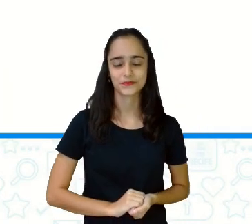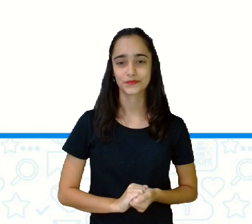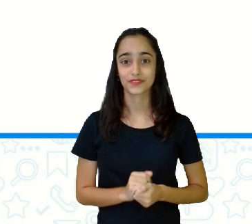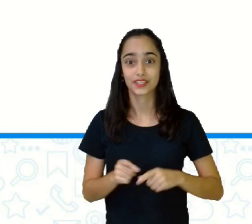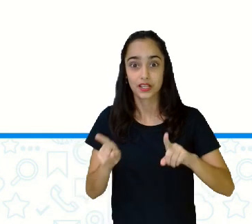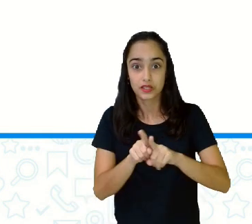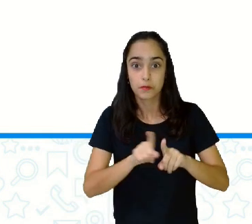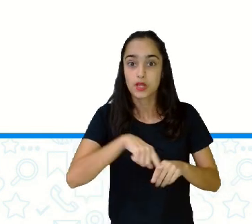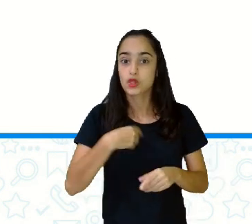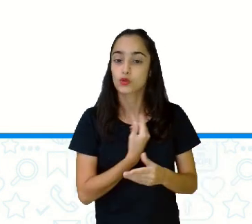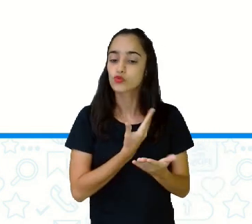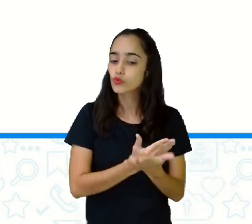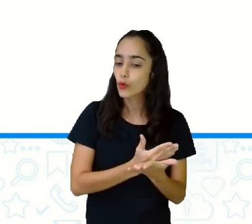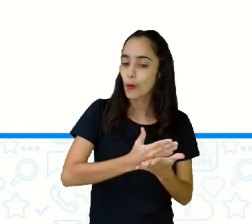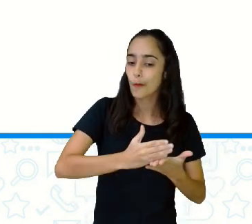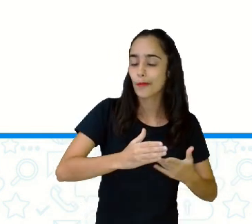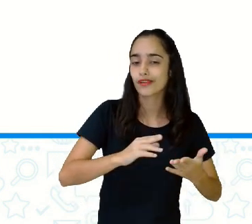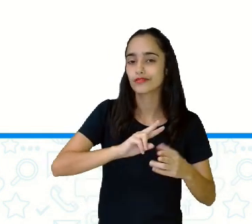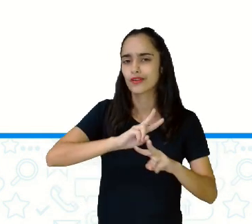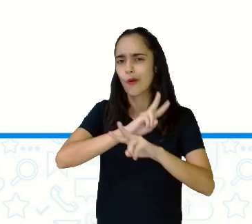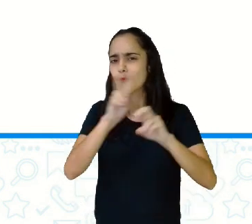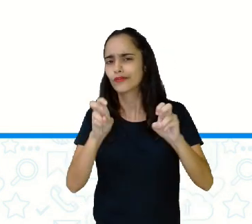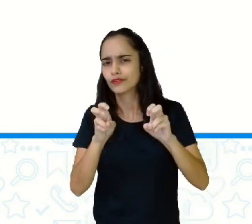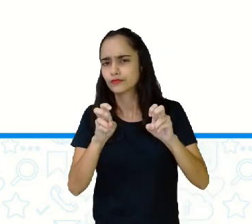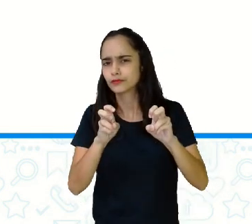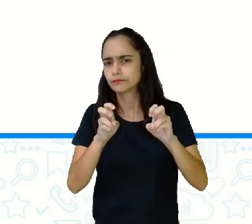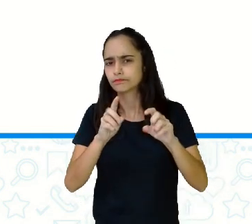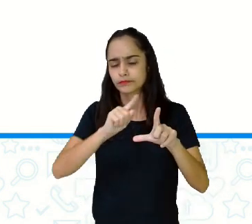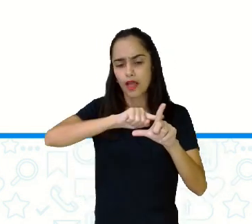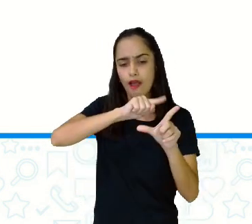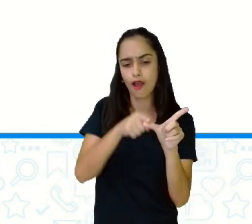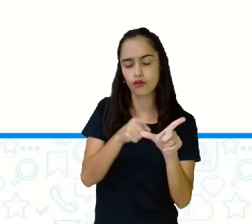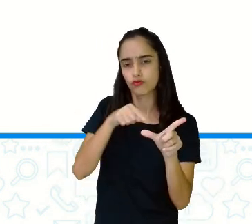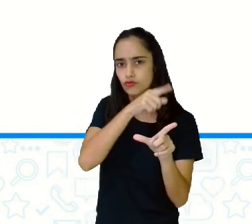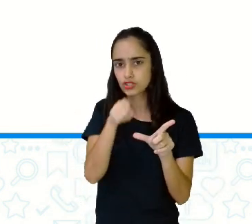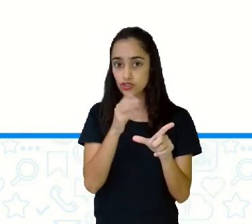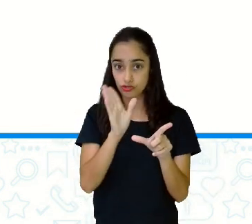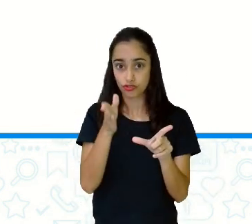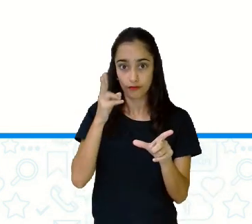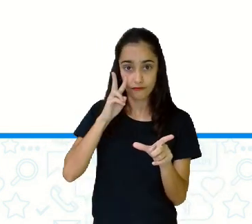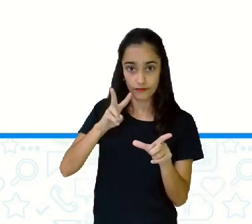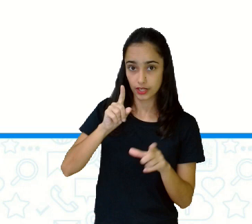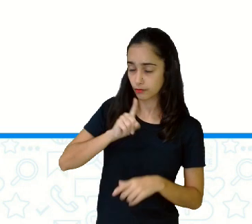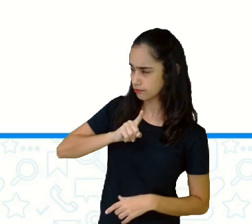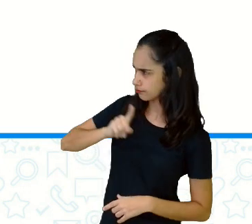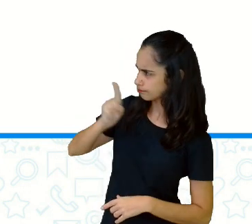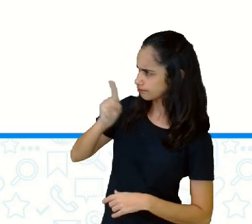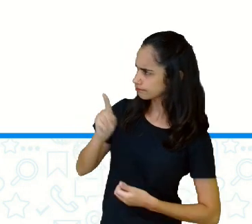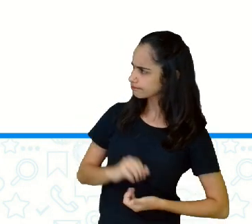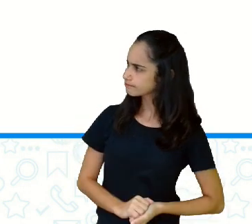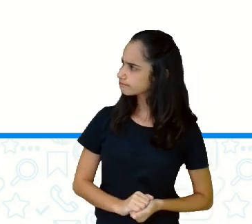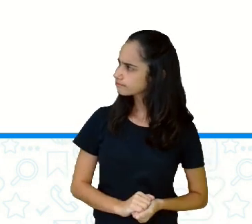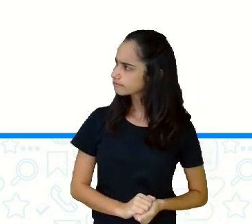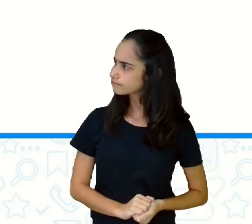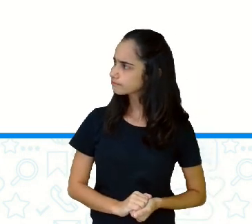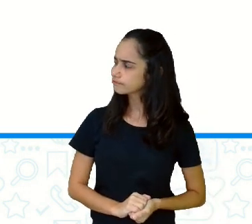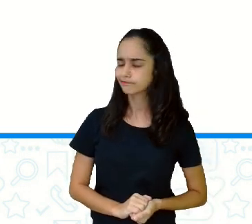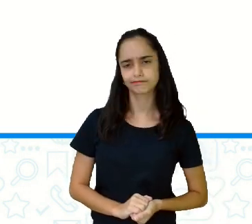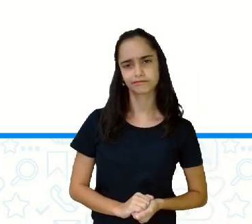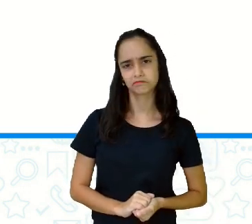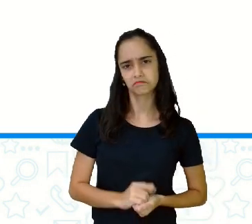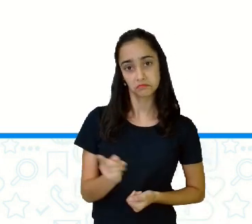começando para o nosso assunto, ângulo. Vocês já viram esse instrumento em algum lugar?